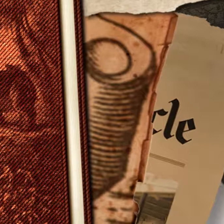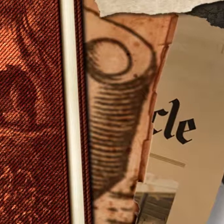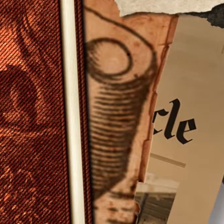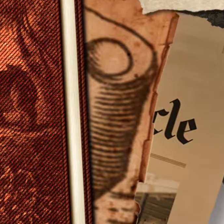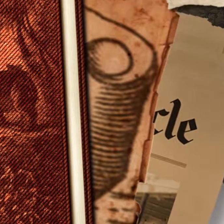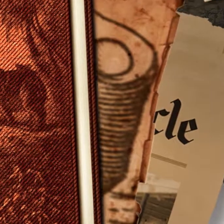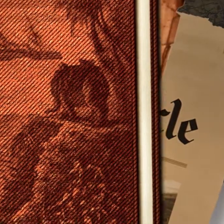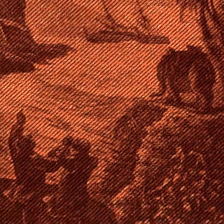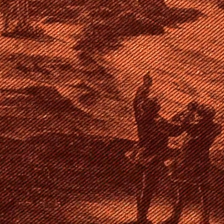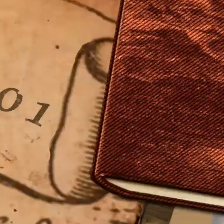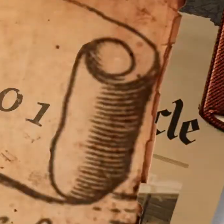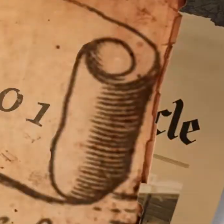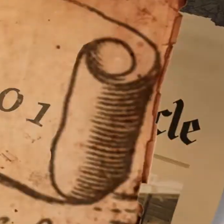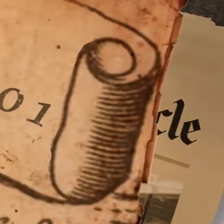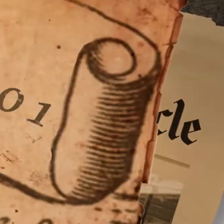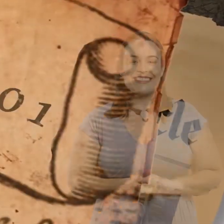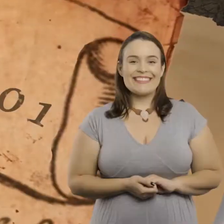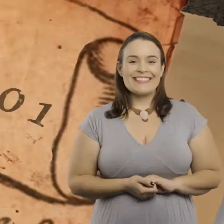nas suas costas.